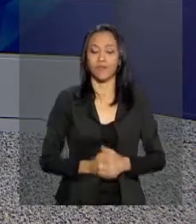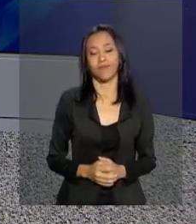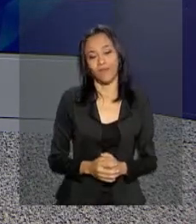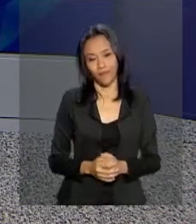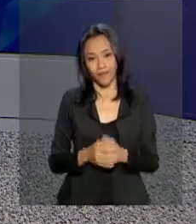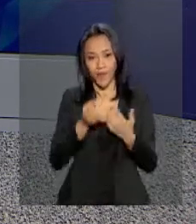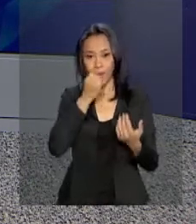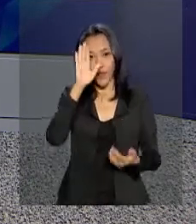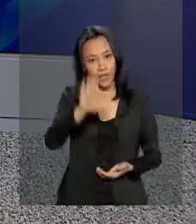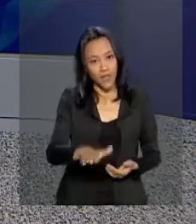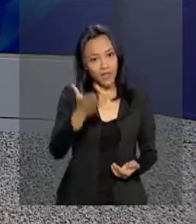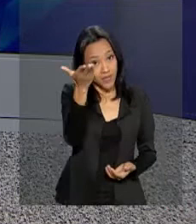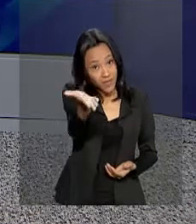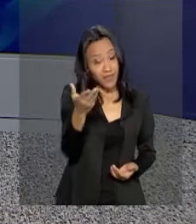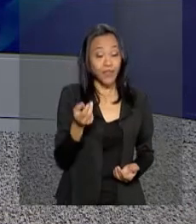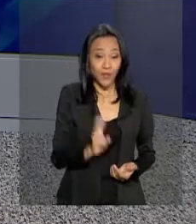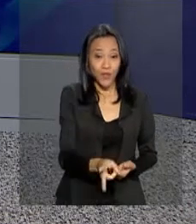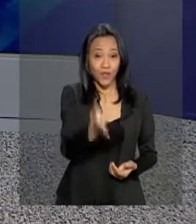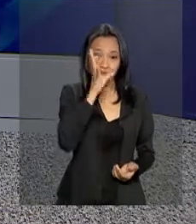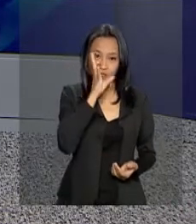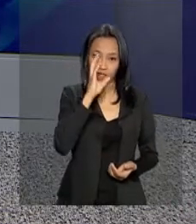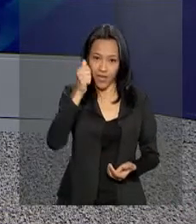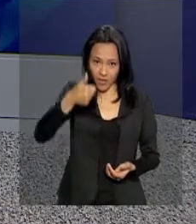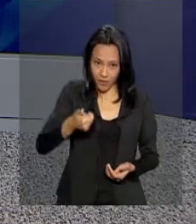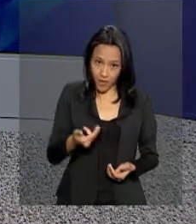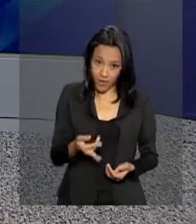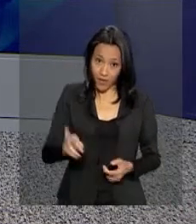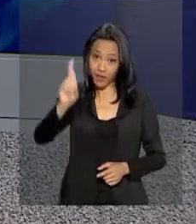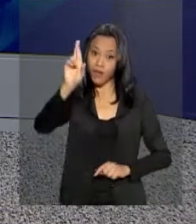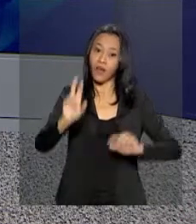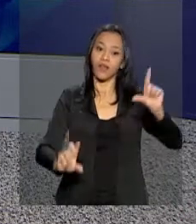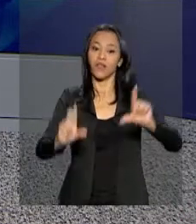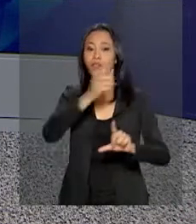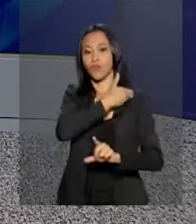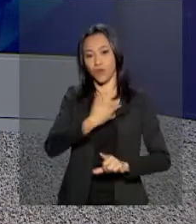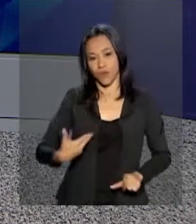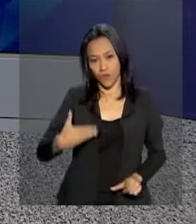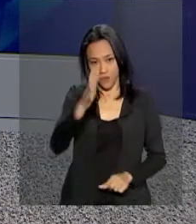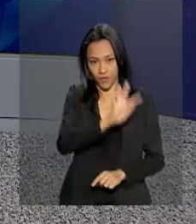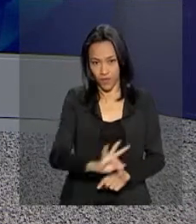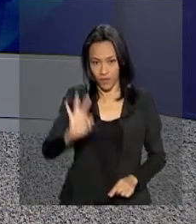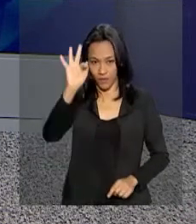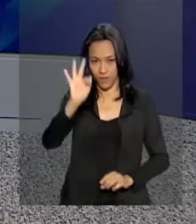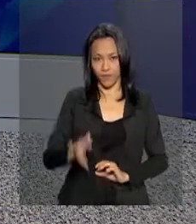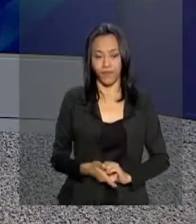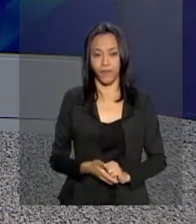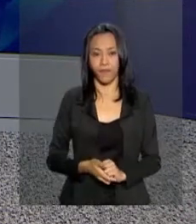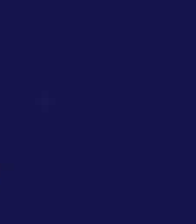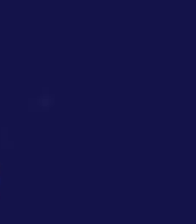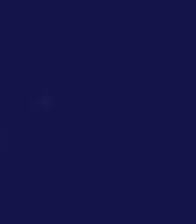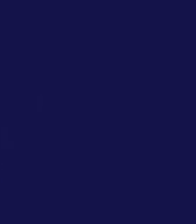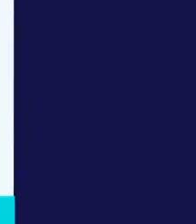61998678787. Uma boa tarde para você e continue com a gente aqui na NBR, a TV do Governo Federal.